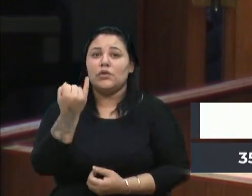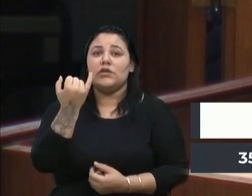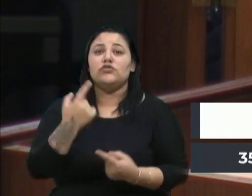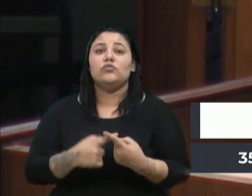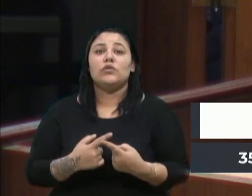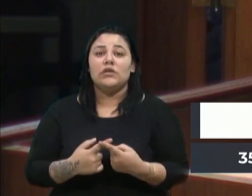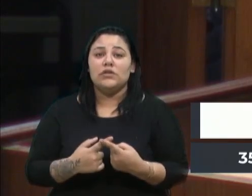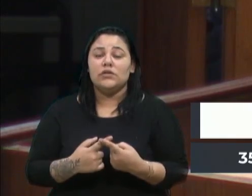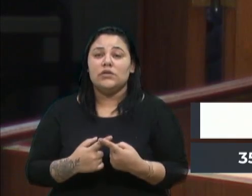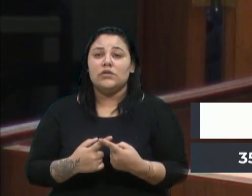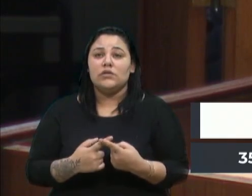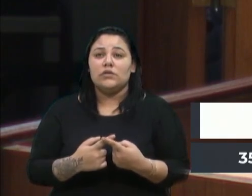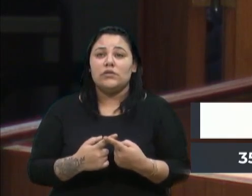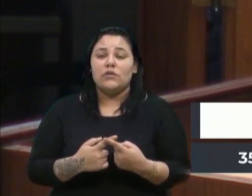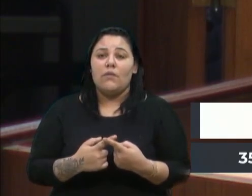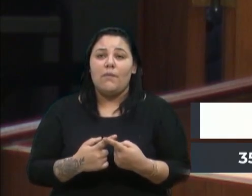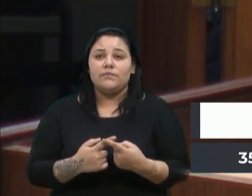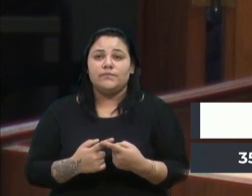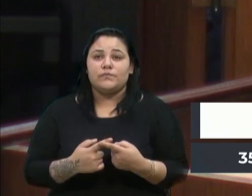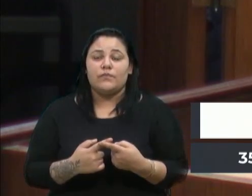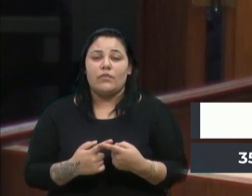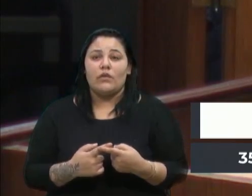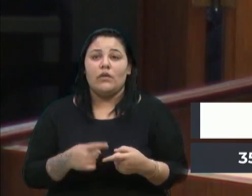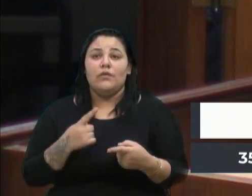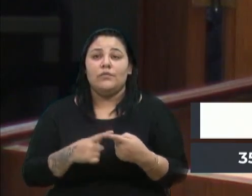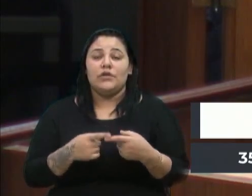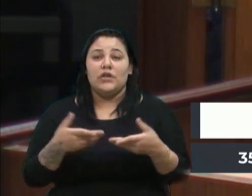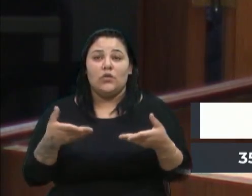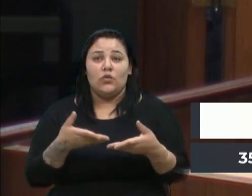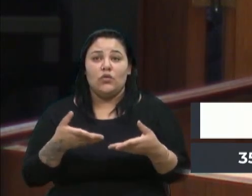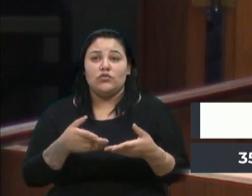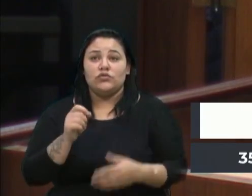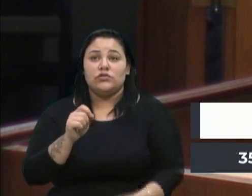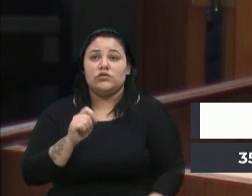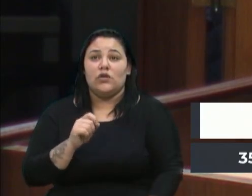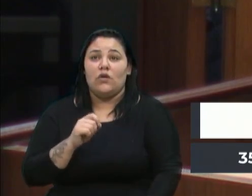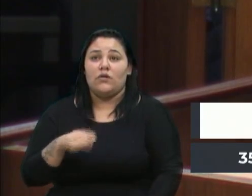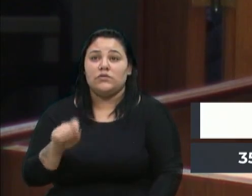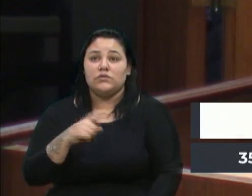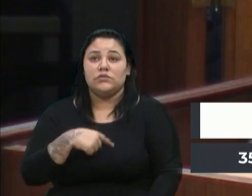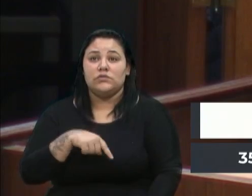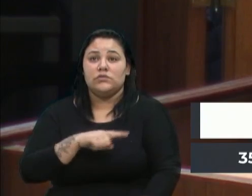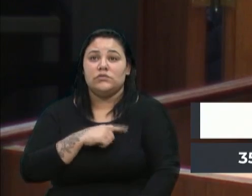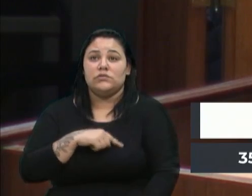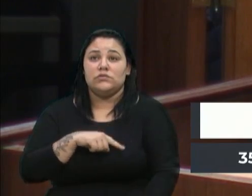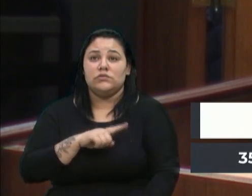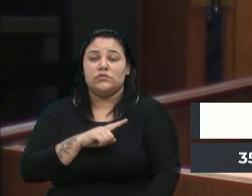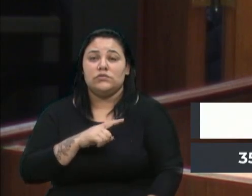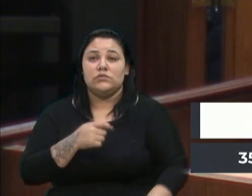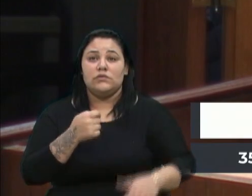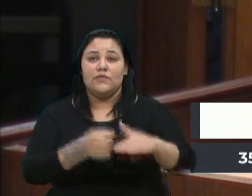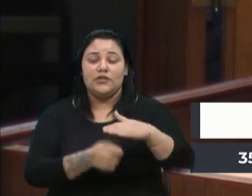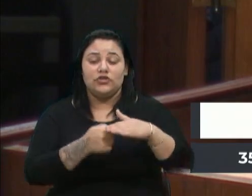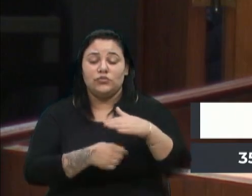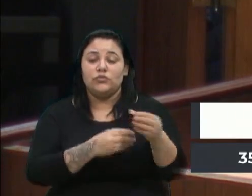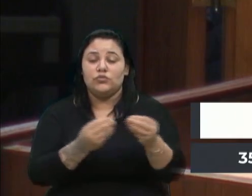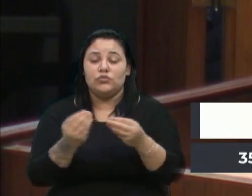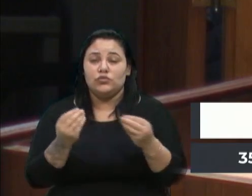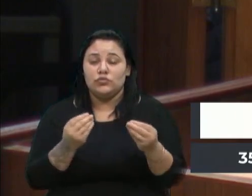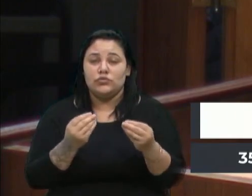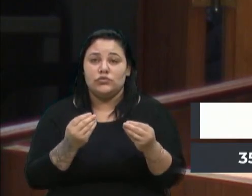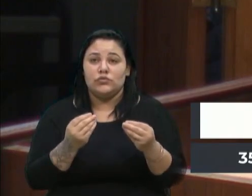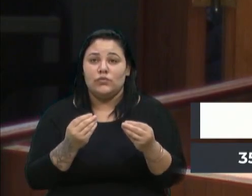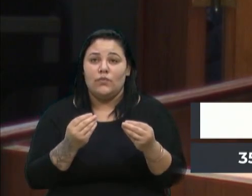quê? Porque hoje, o que nós investimos em travamento de paralelepípedo é dinheiro